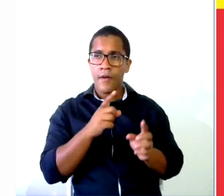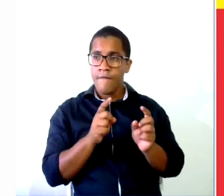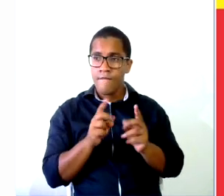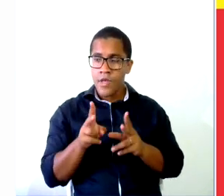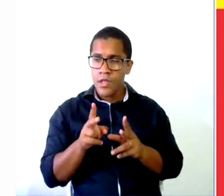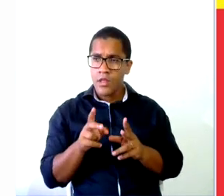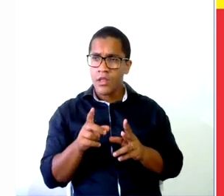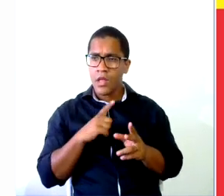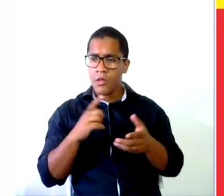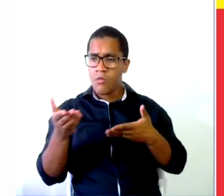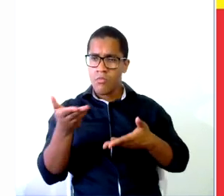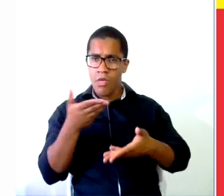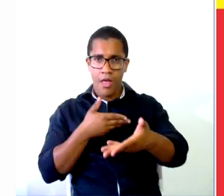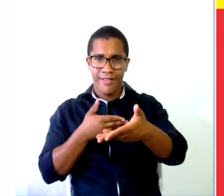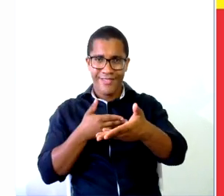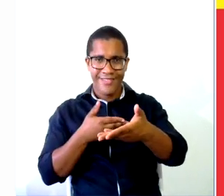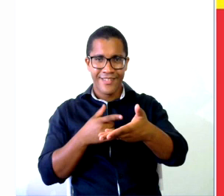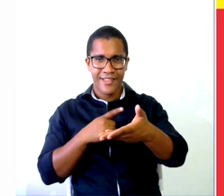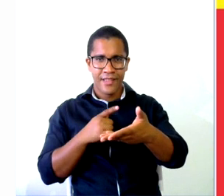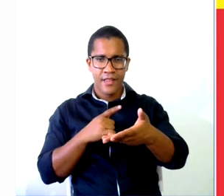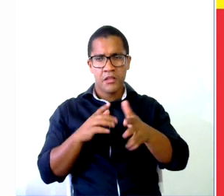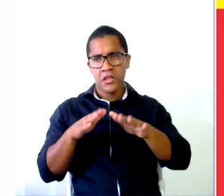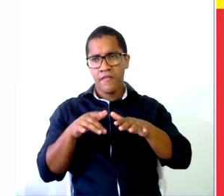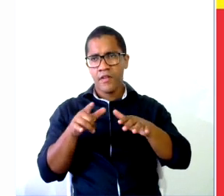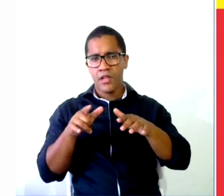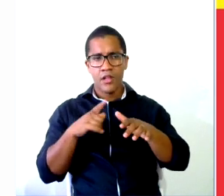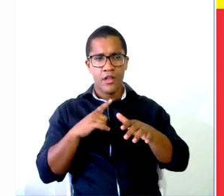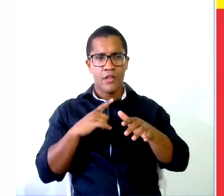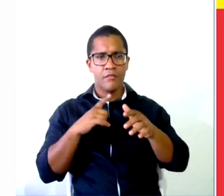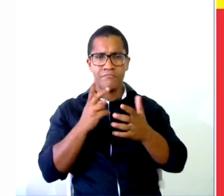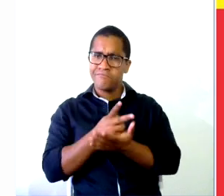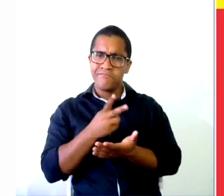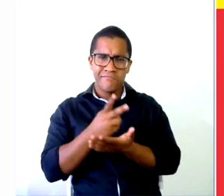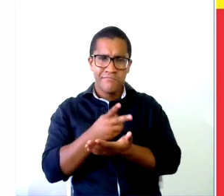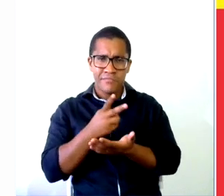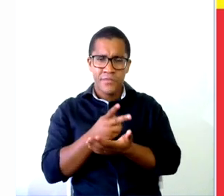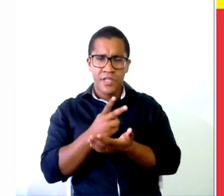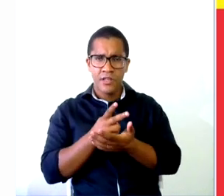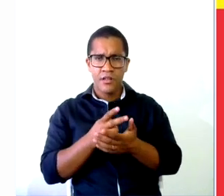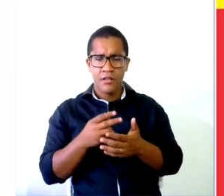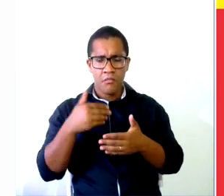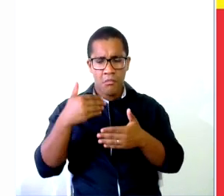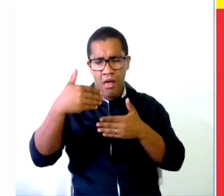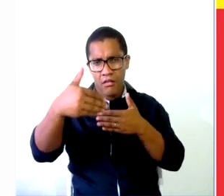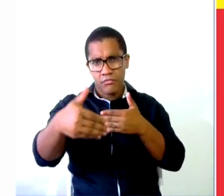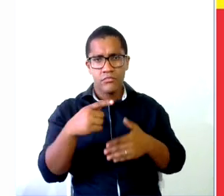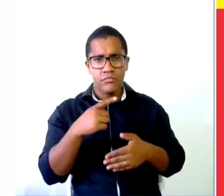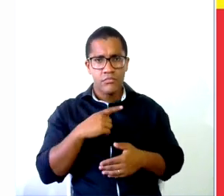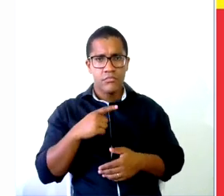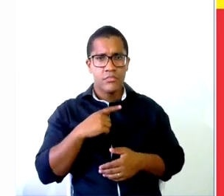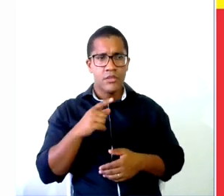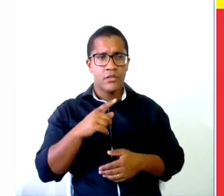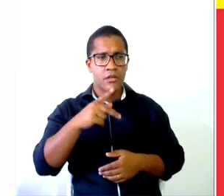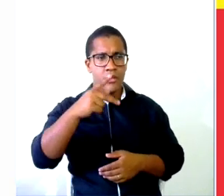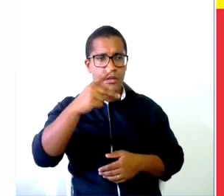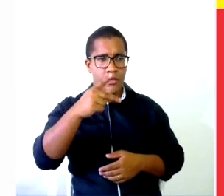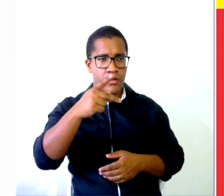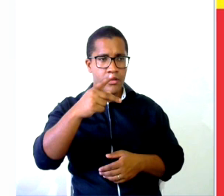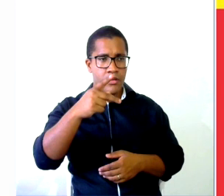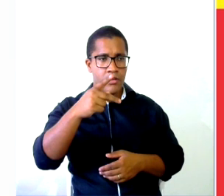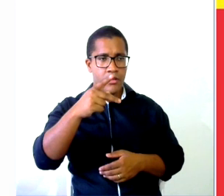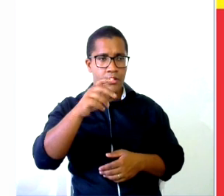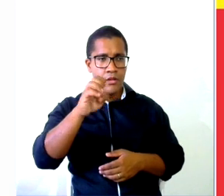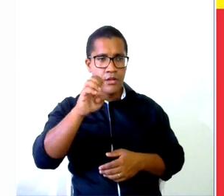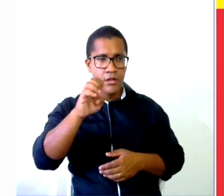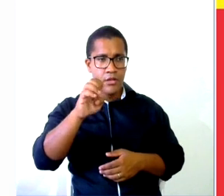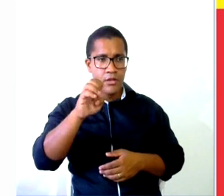atividade, com frequência artesanal ou comercial. Então, o pecúlio pertencia ao